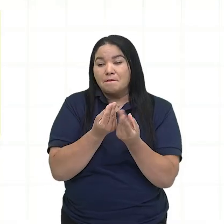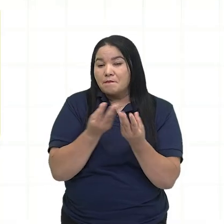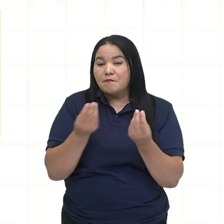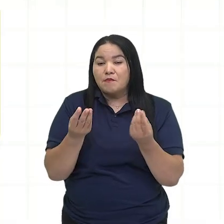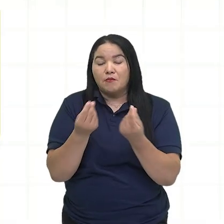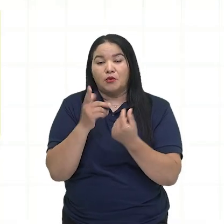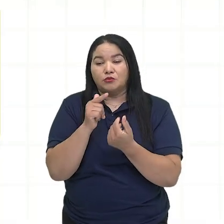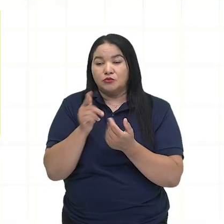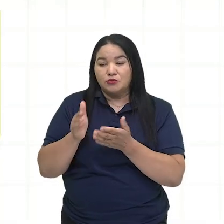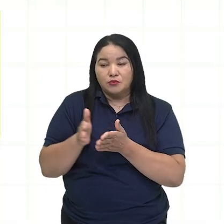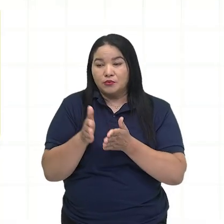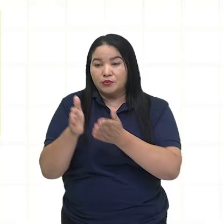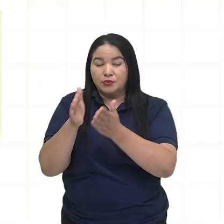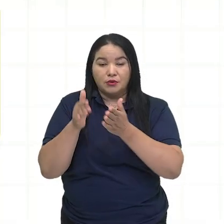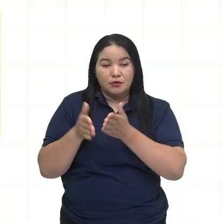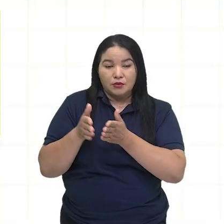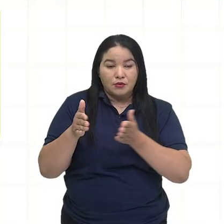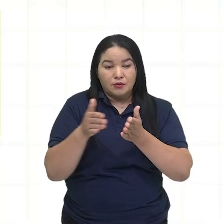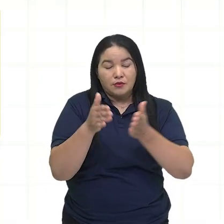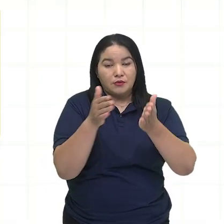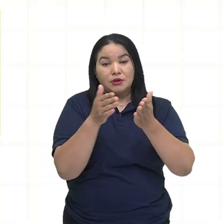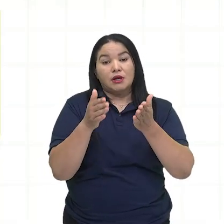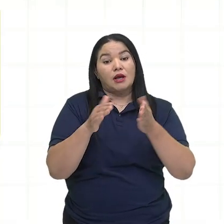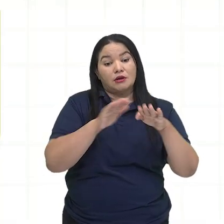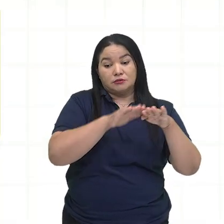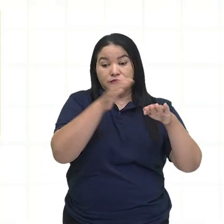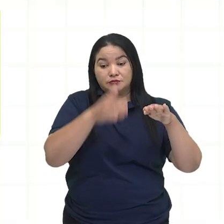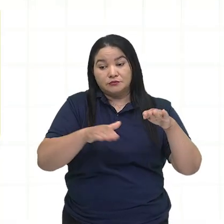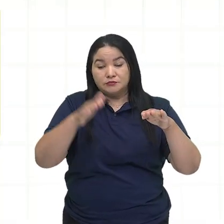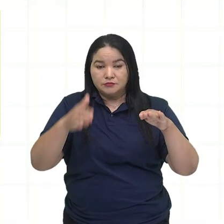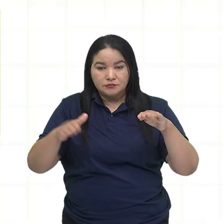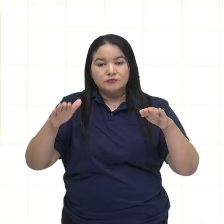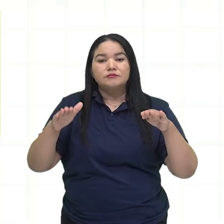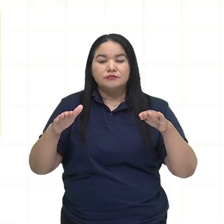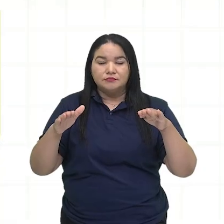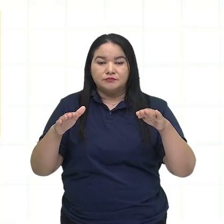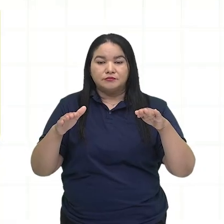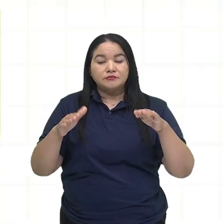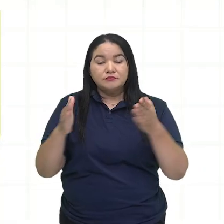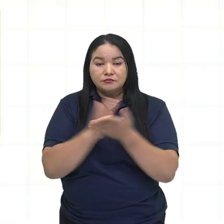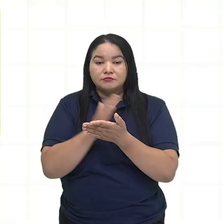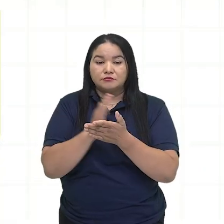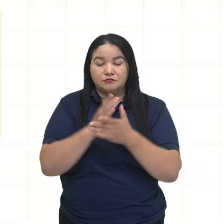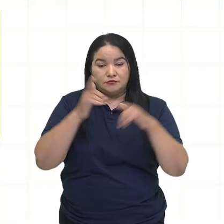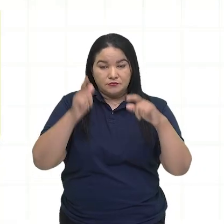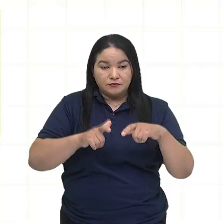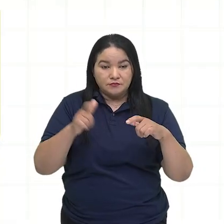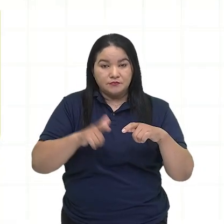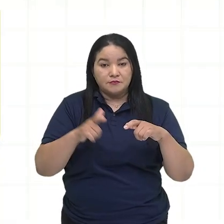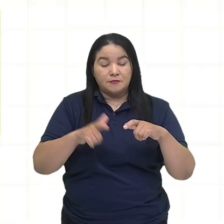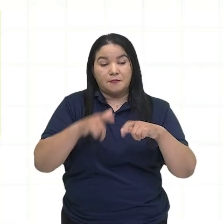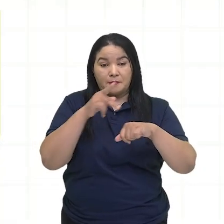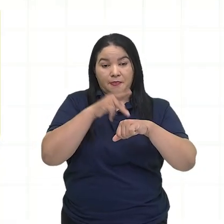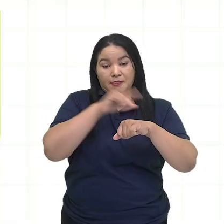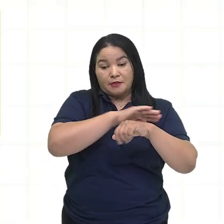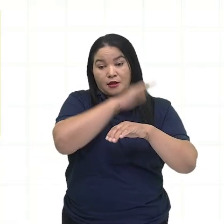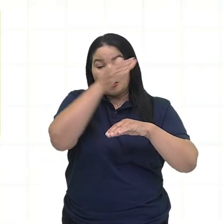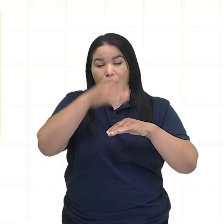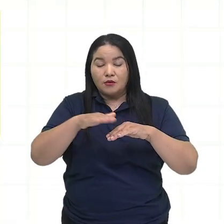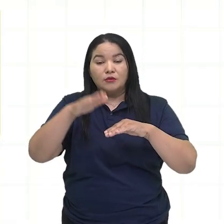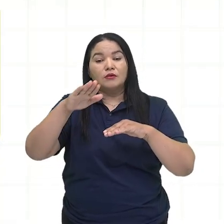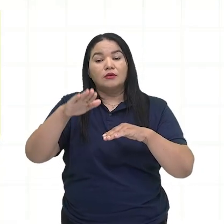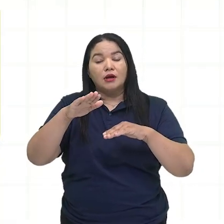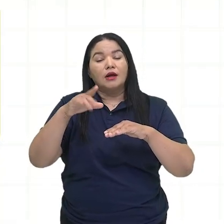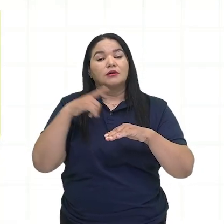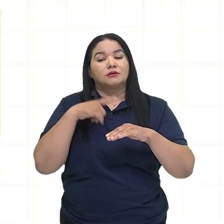eles têm esses desníveis, e justamente por serem em regiões de planalto, e justamente